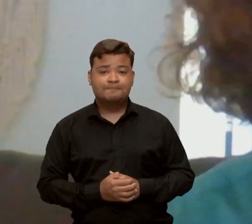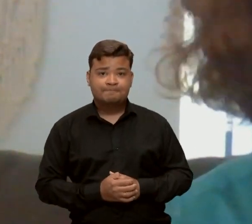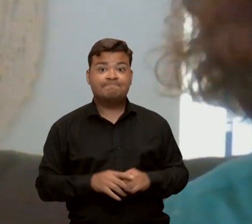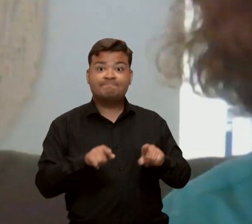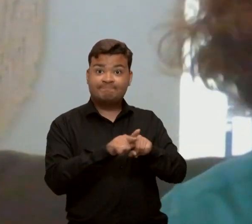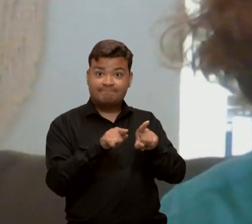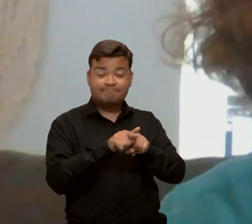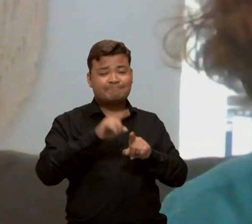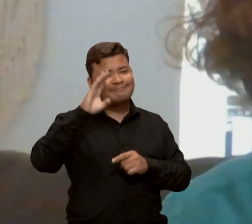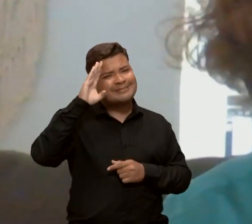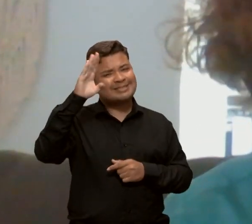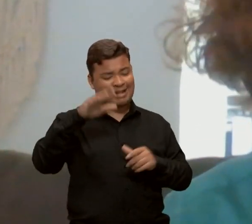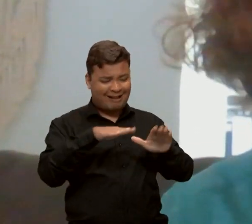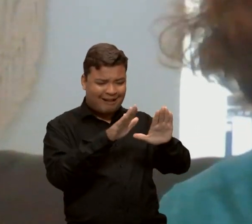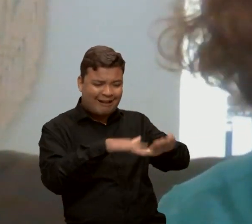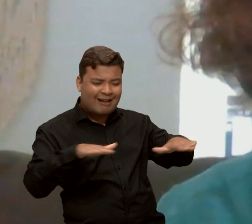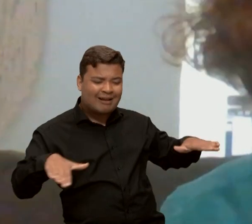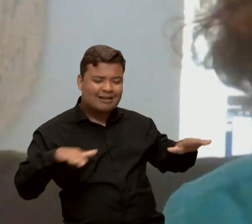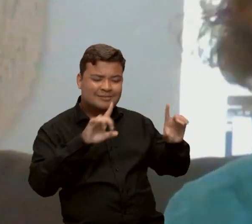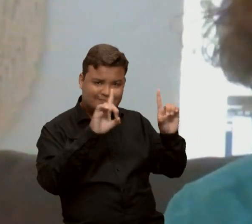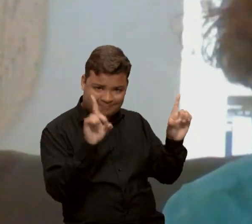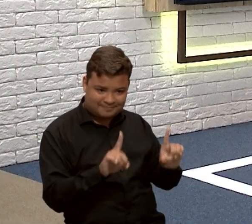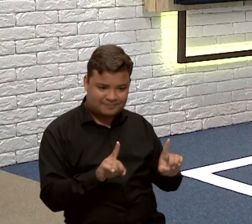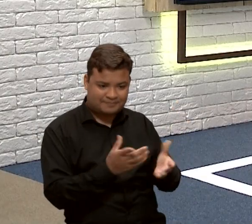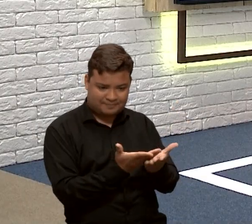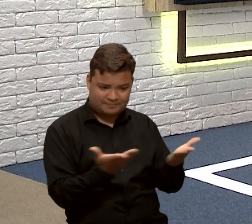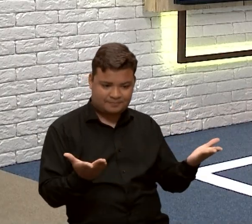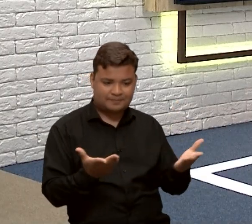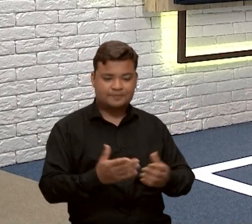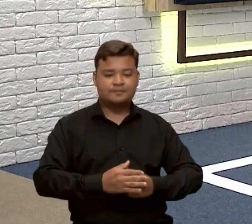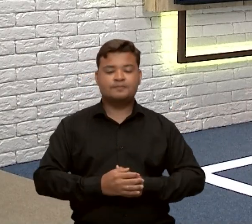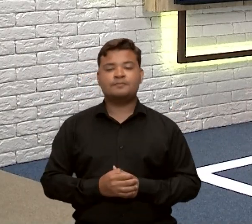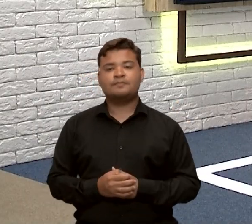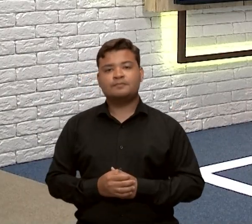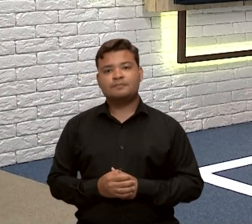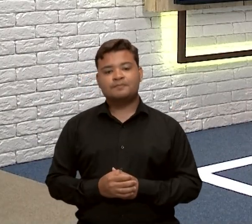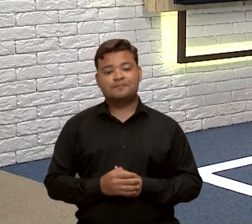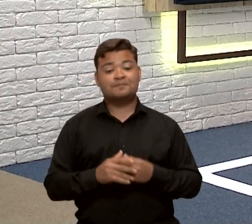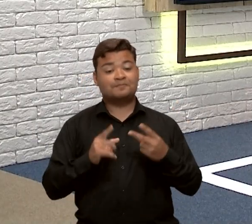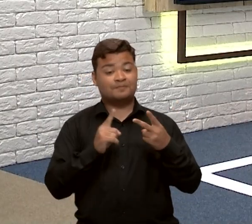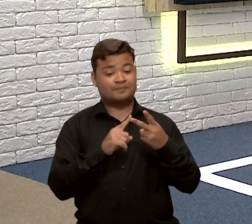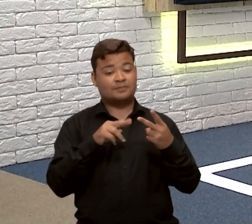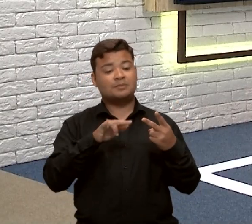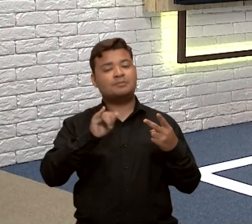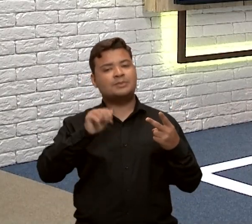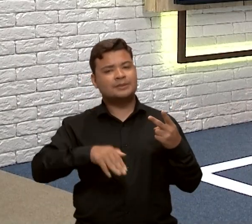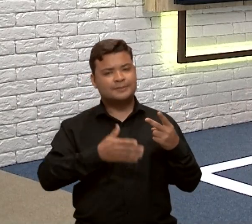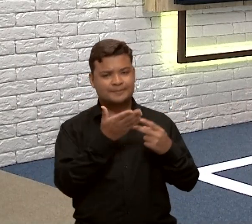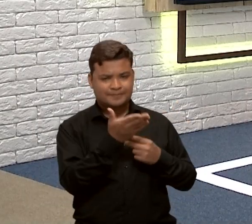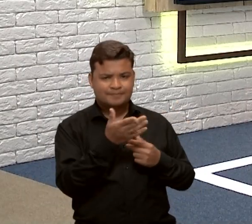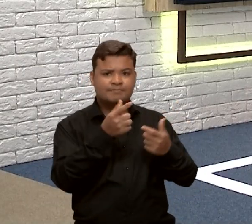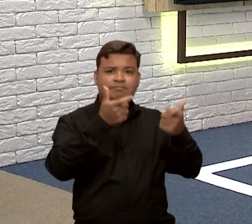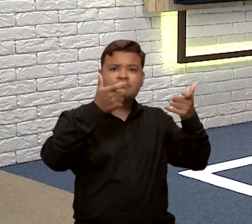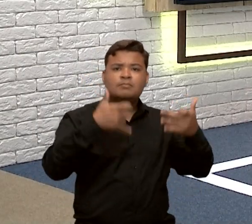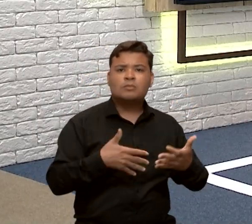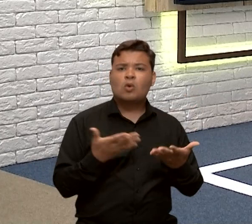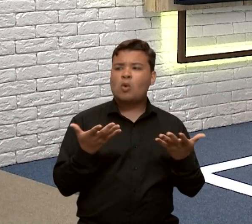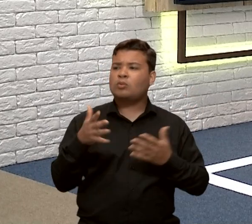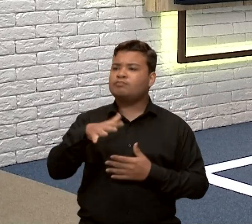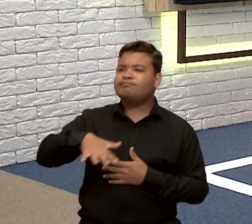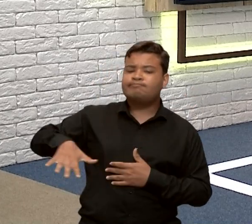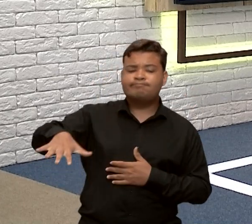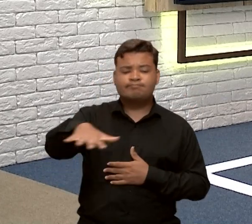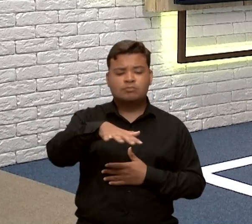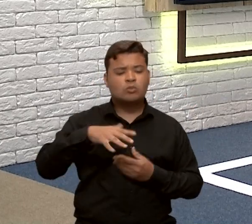as crianças com deficiência. Bom, Miriam, queria que a senhora falasse um pouquinho desse cenário atual, como que a